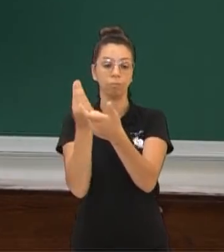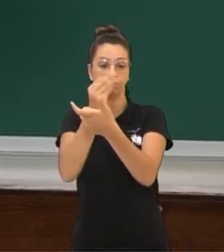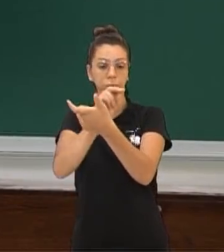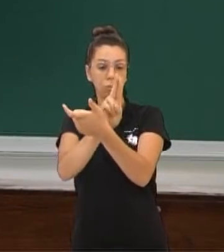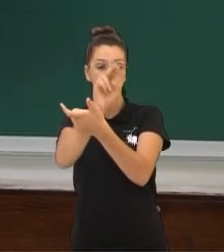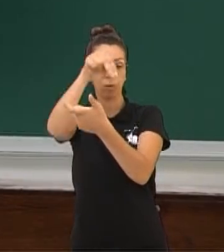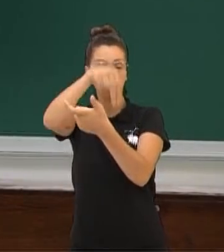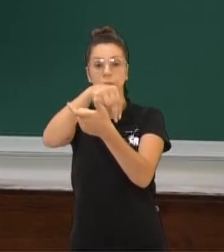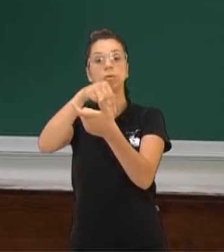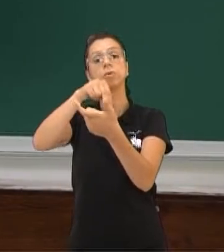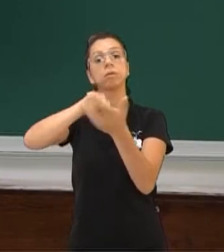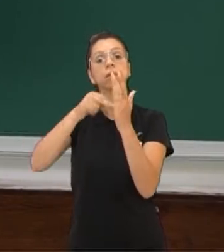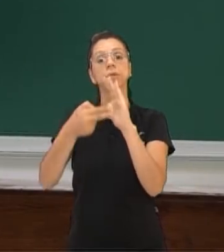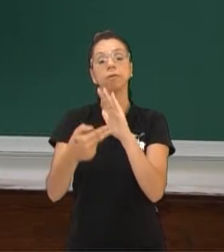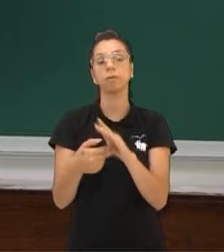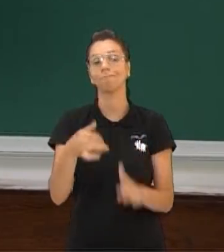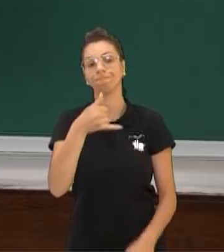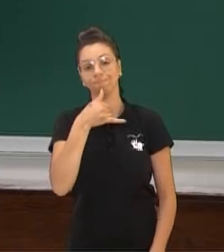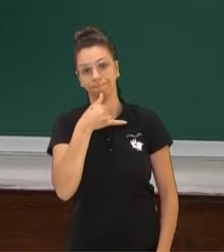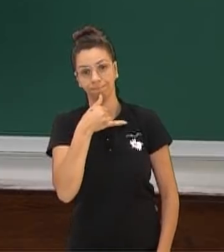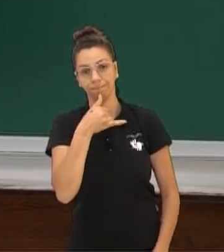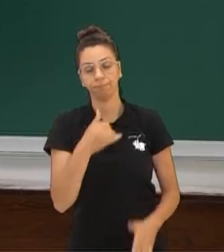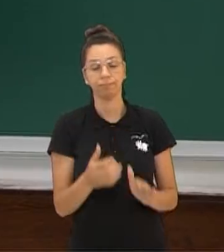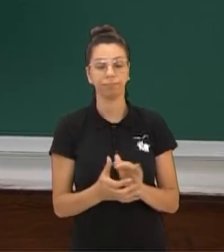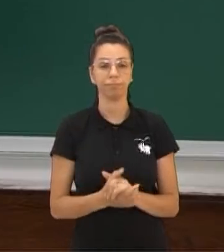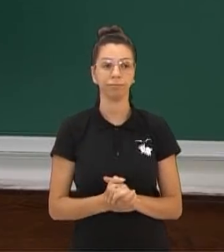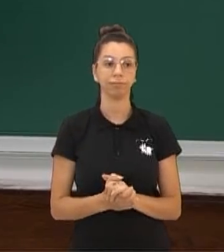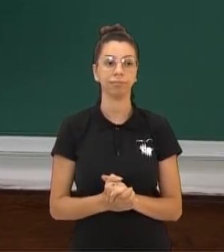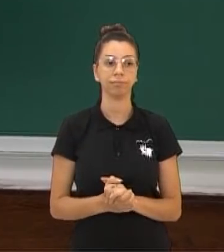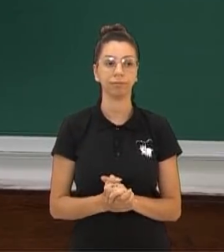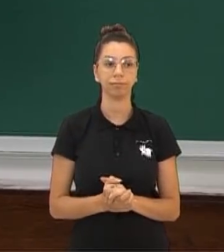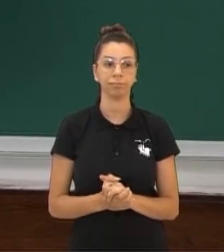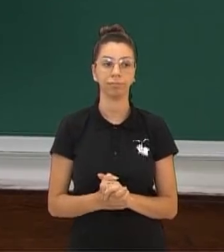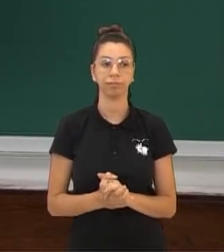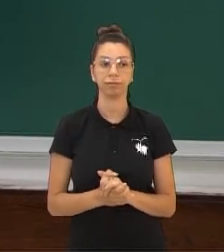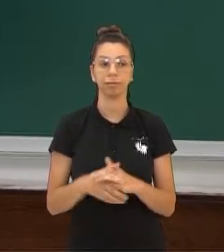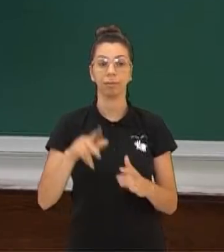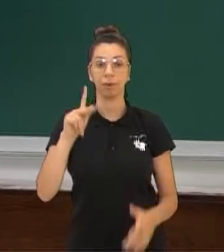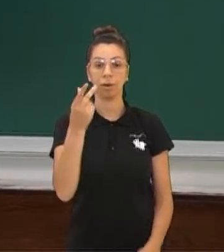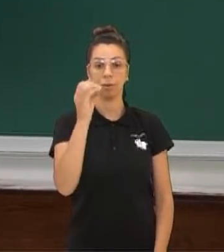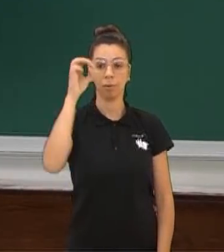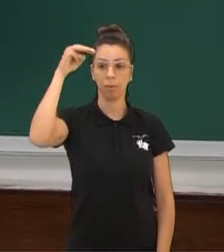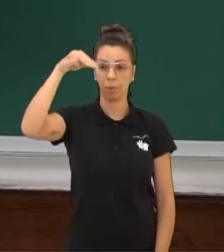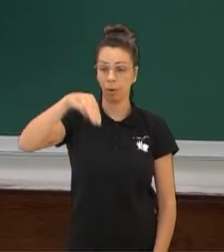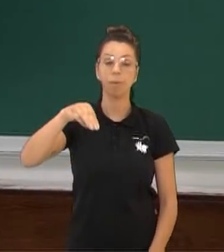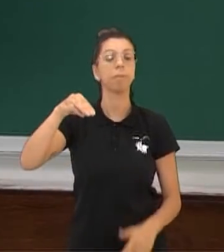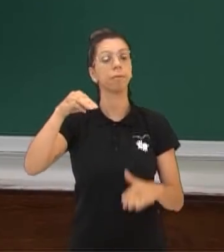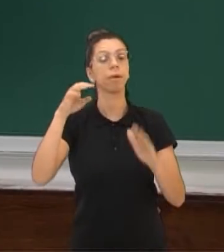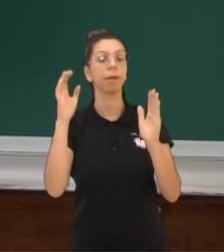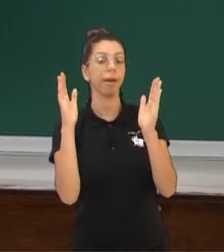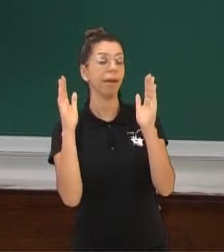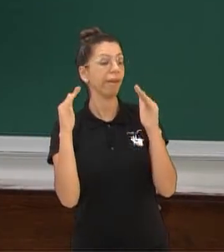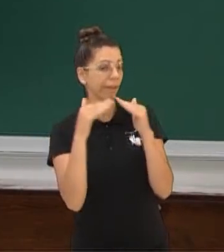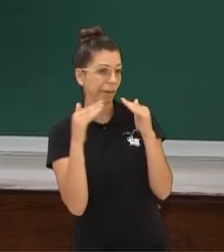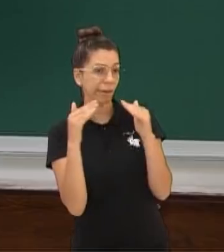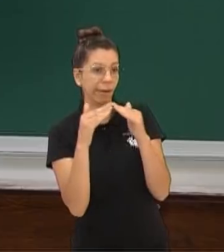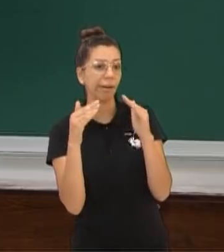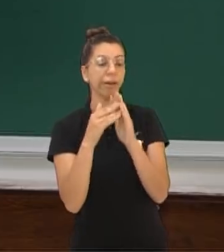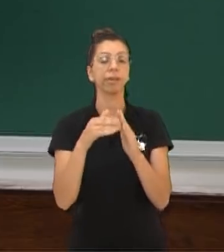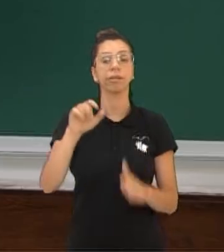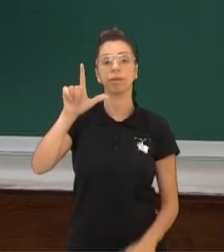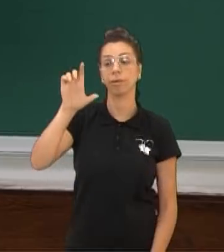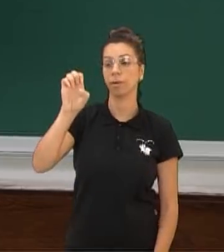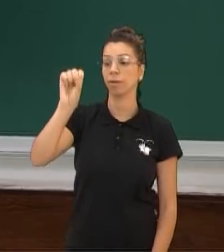Homeless. Home a gente sabe que é casa. O less, nós acabamos de aprender que é sem. Então, homeless é sem casa, sem